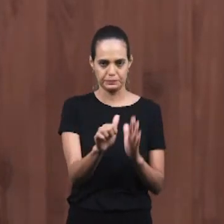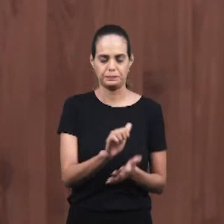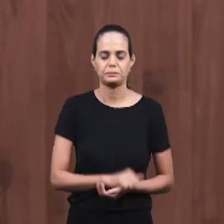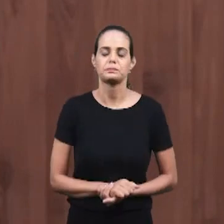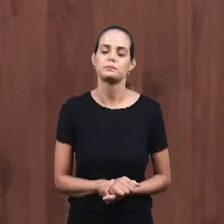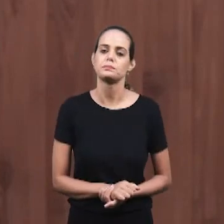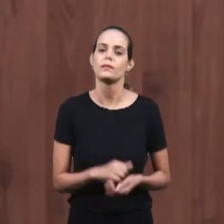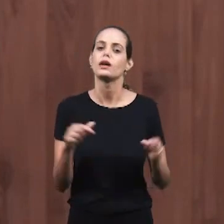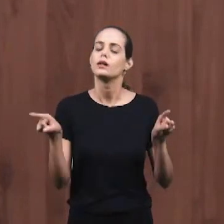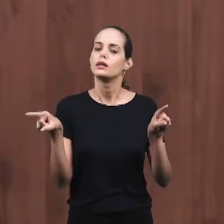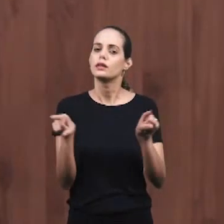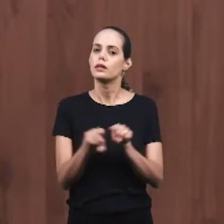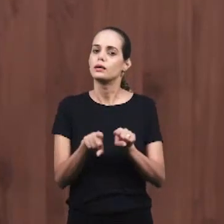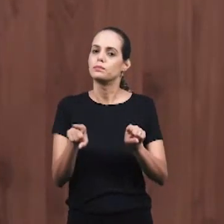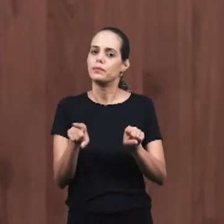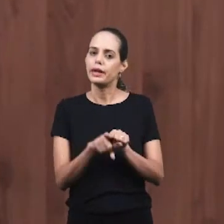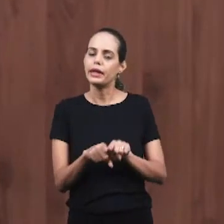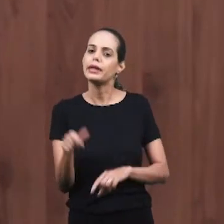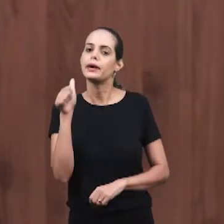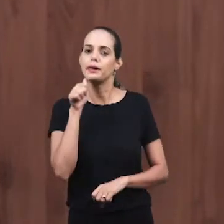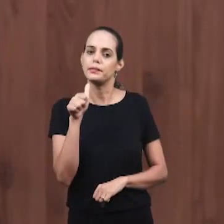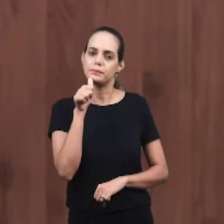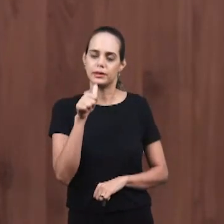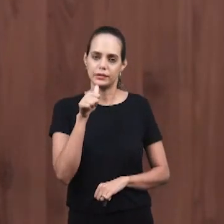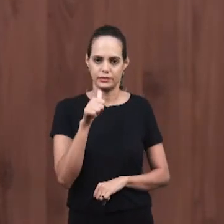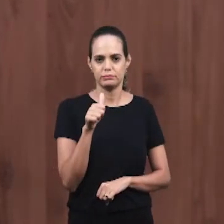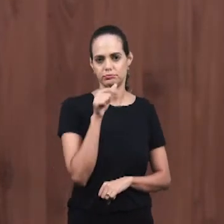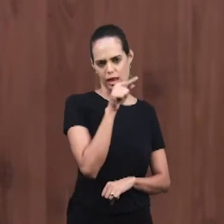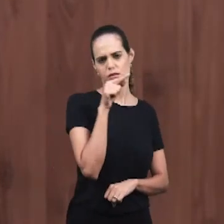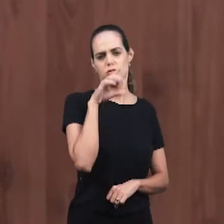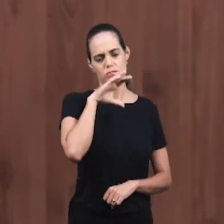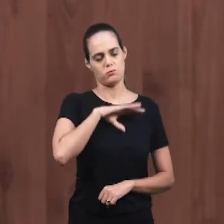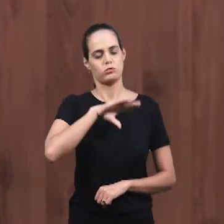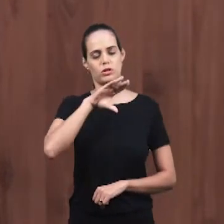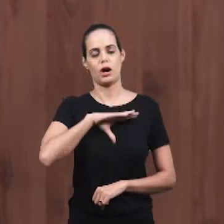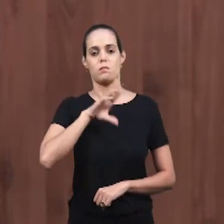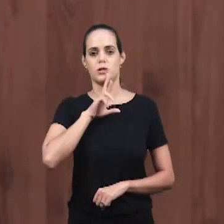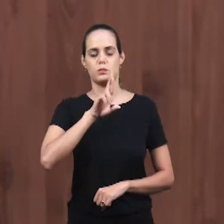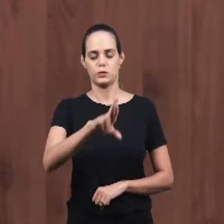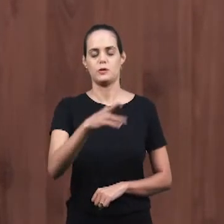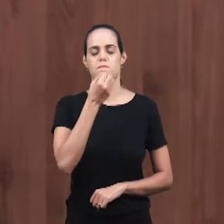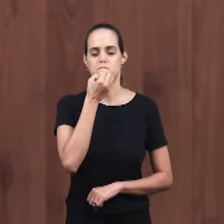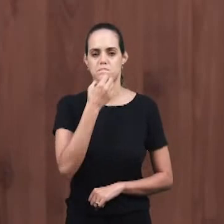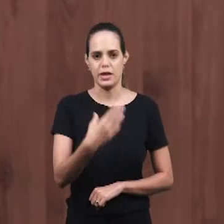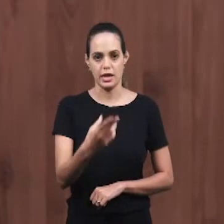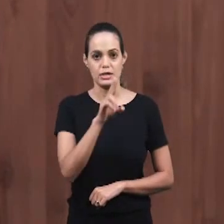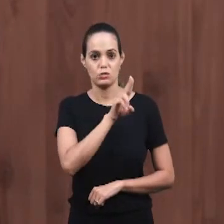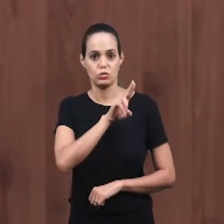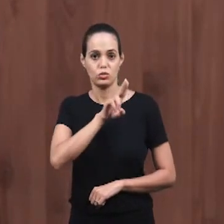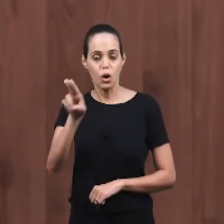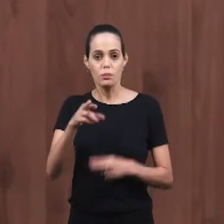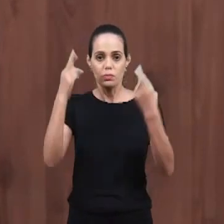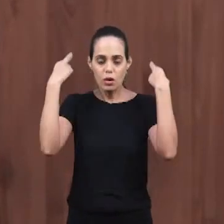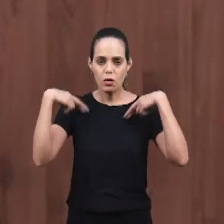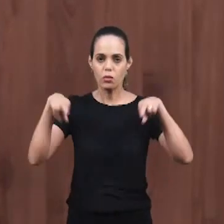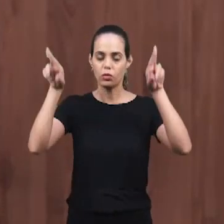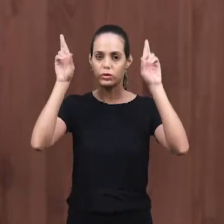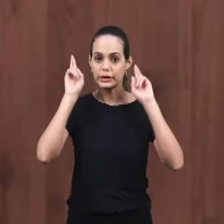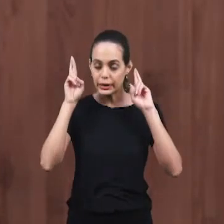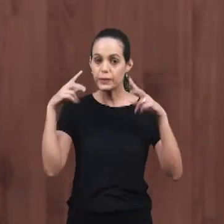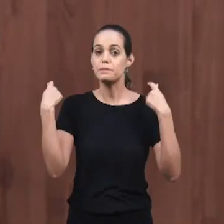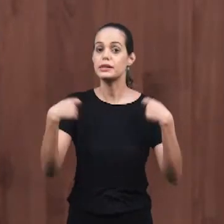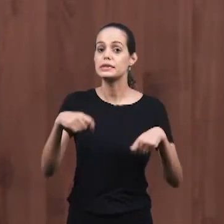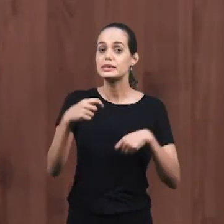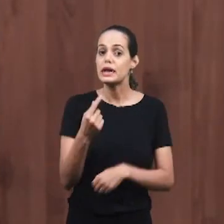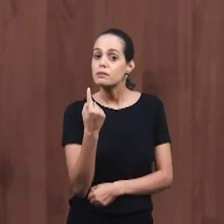11. Também a Maria Eduarda, lá de Cruz de Pau, em Lisboa, o nome do animal era o cordeiro e